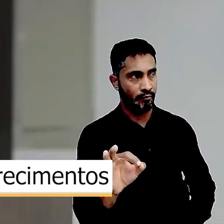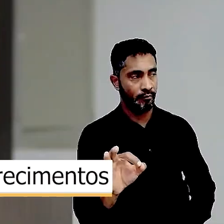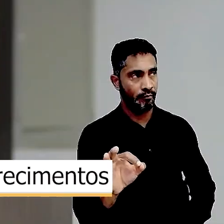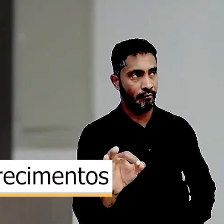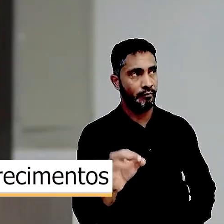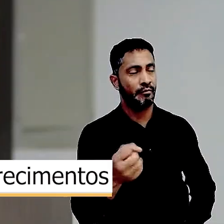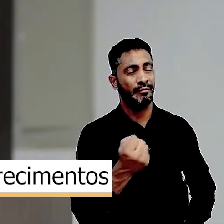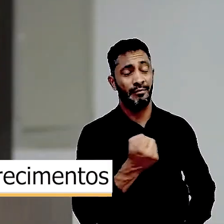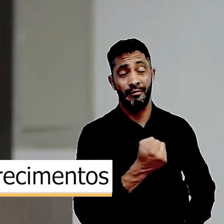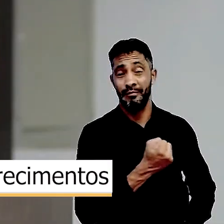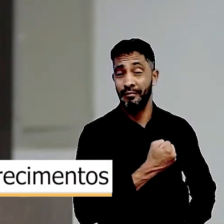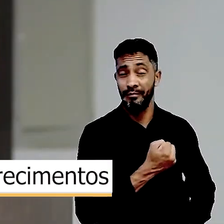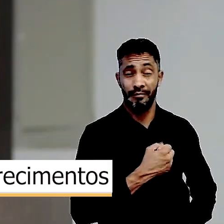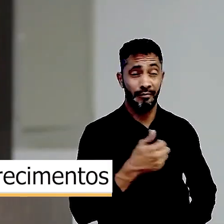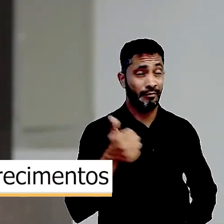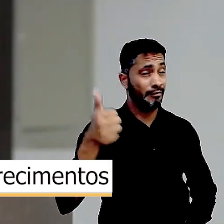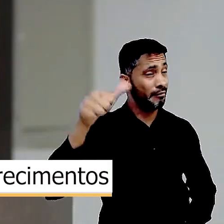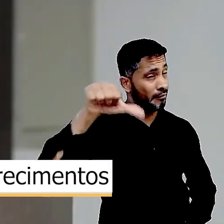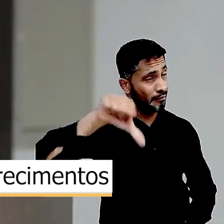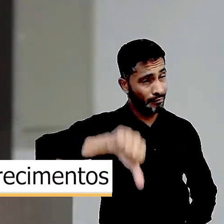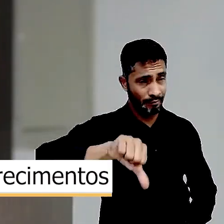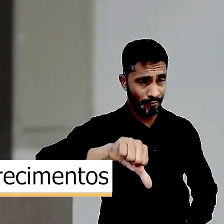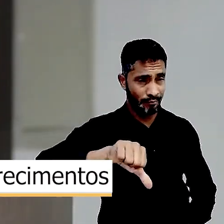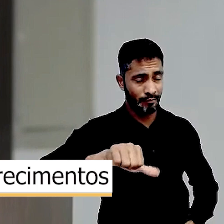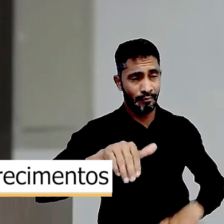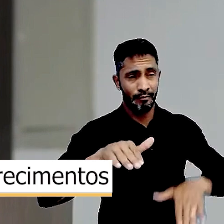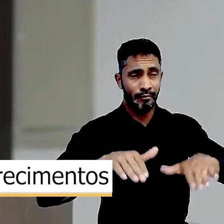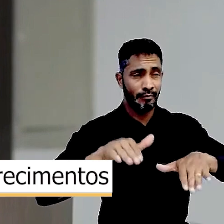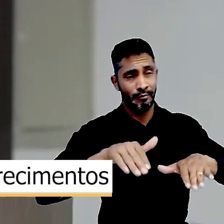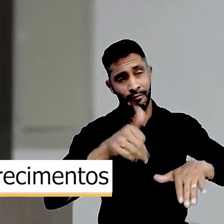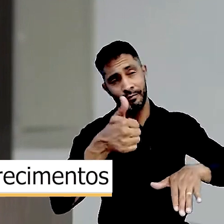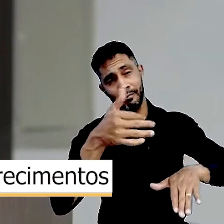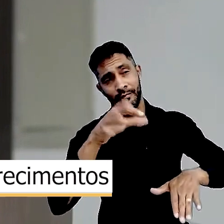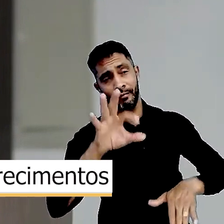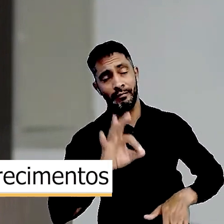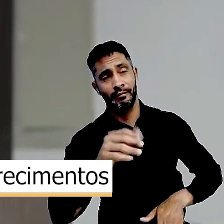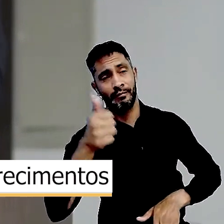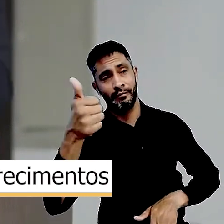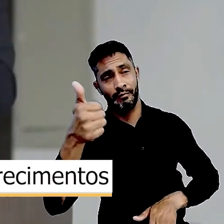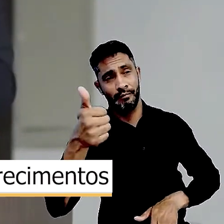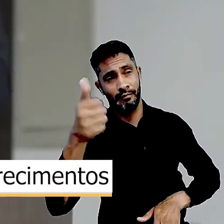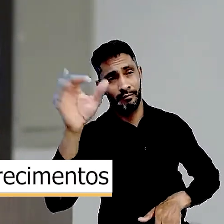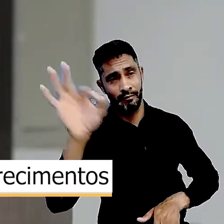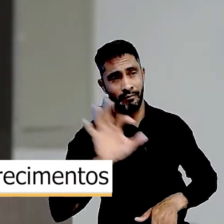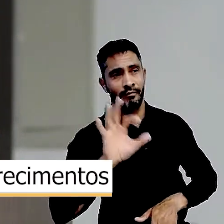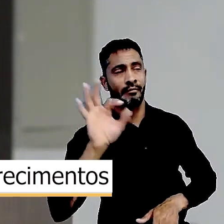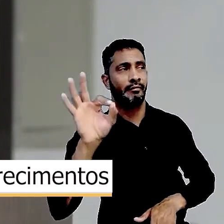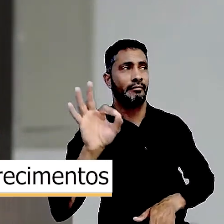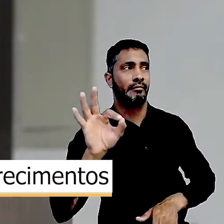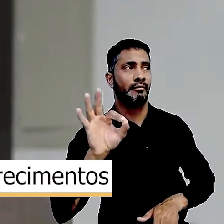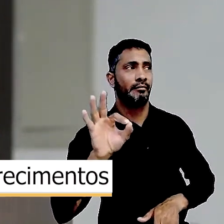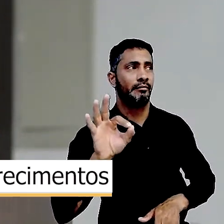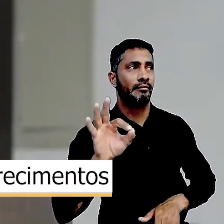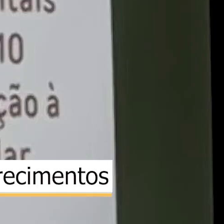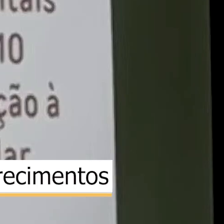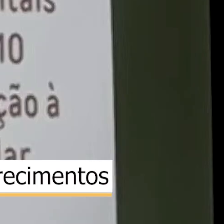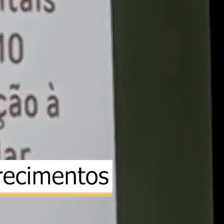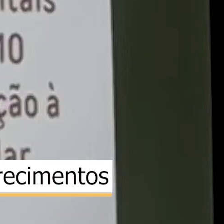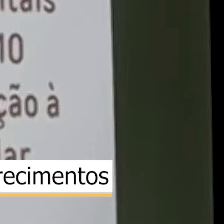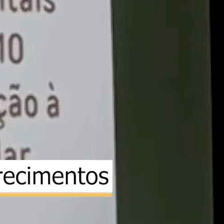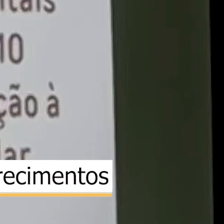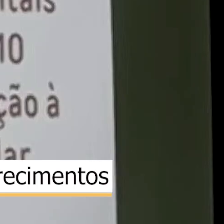péssima. Regular, mais 10%. Quer dizer que o contingente de insatisfação era algo